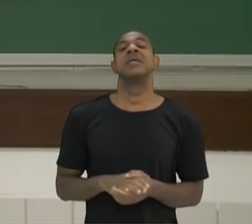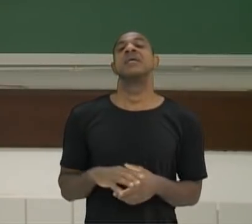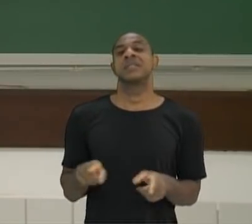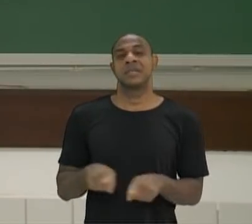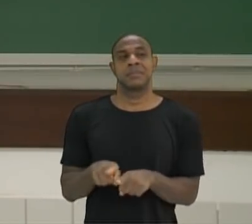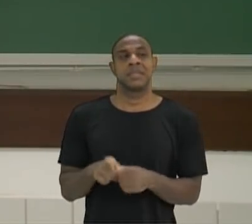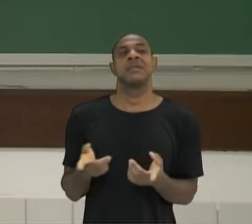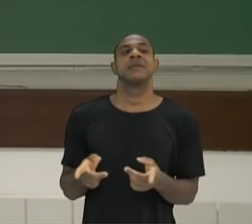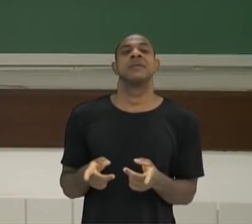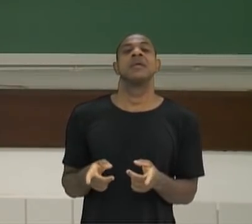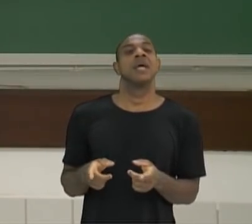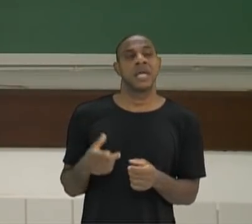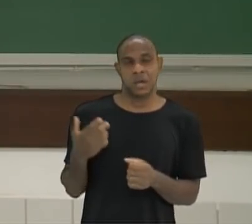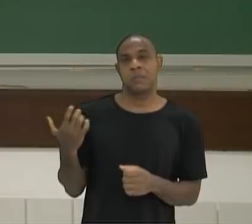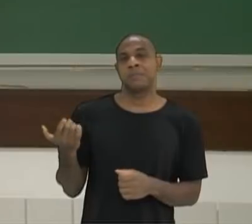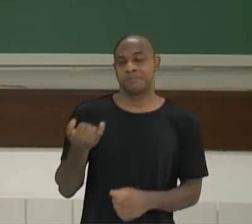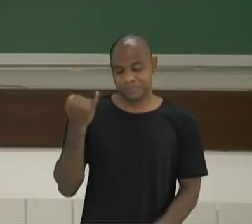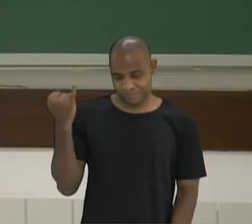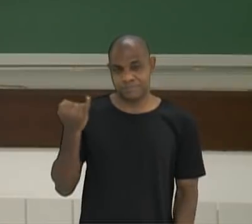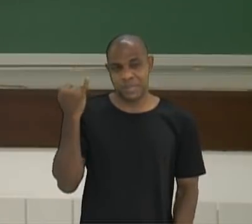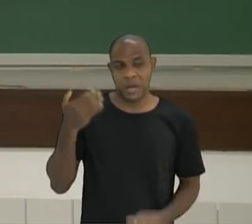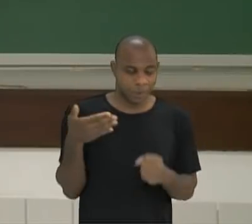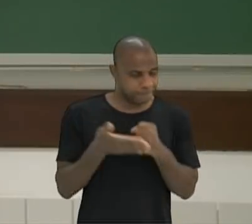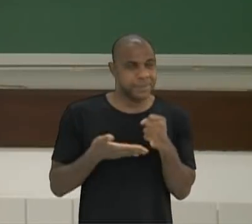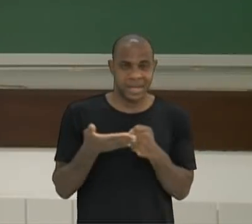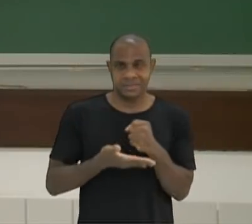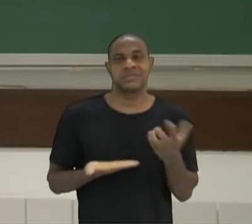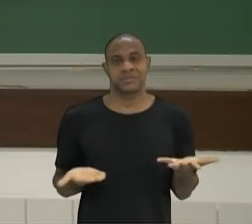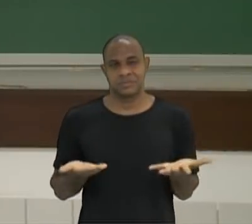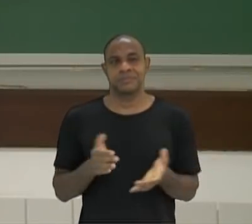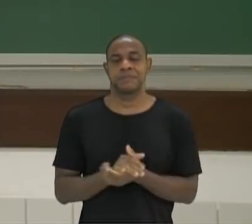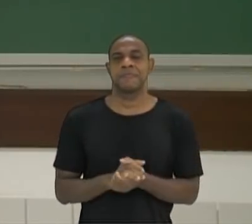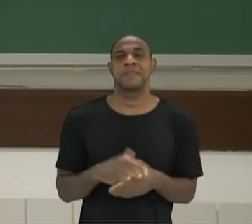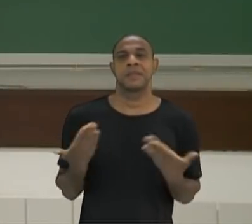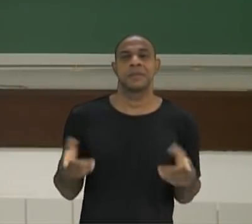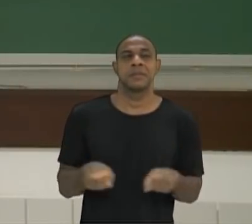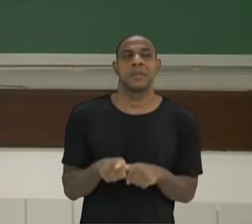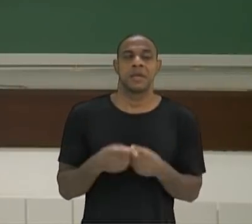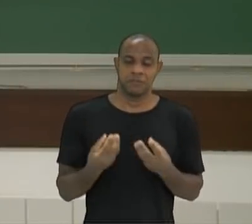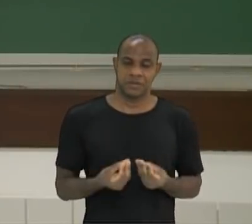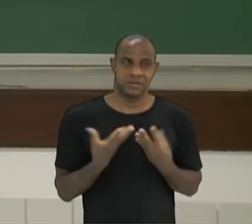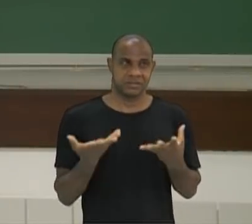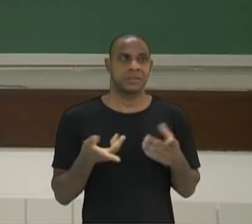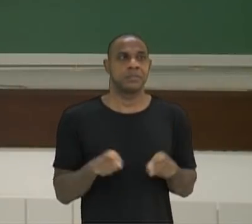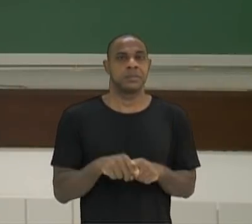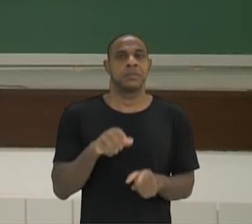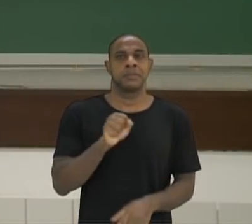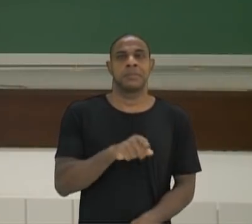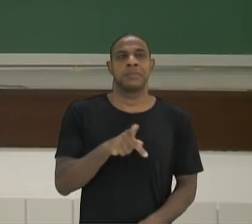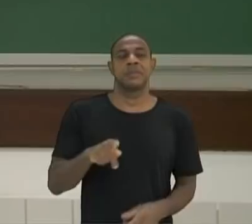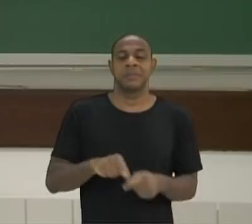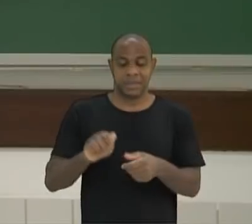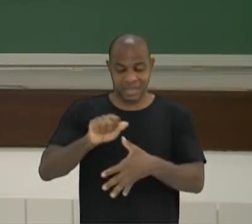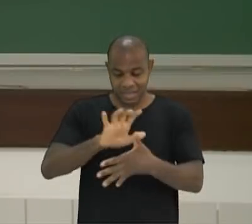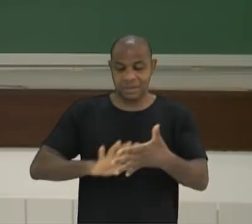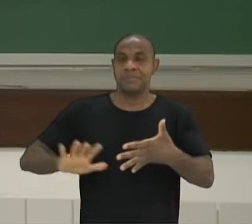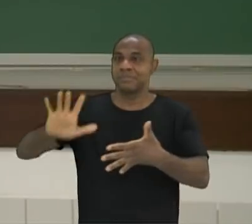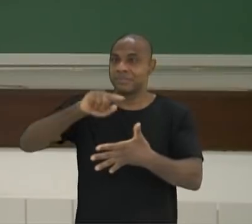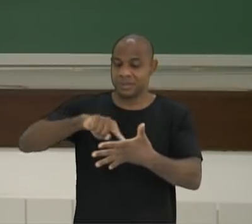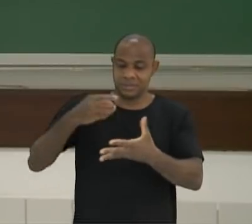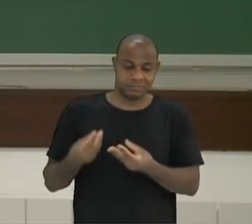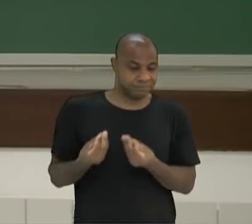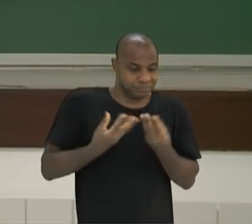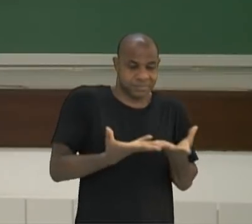princípio, o funcionamento básico disso são as coordenadas geográficas, oferecidas então pela cartografia também. Então é